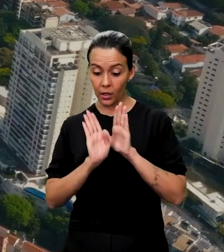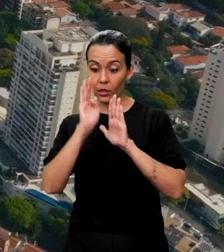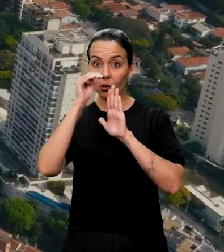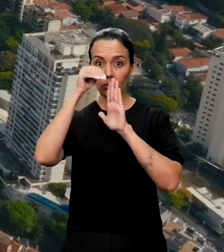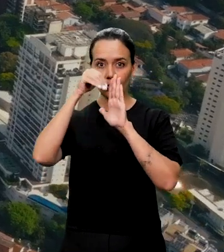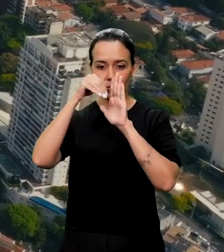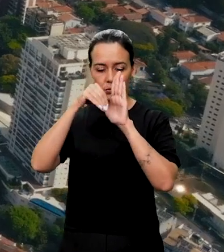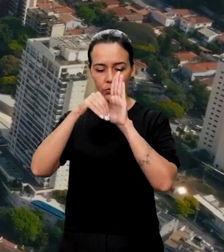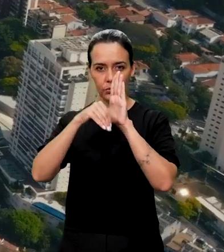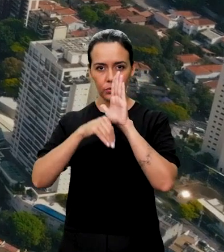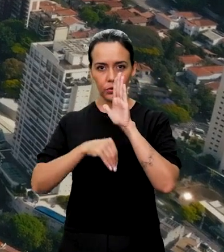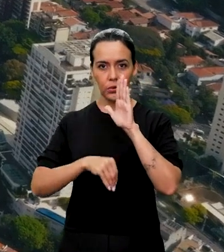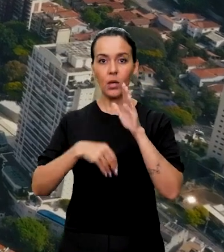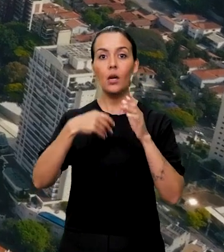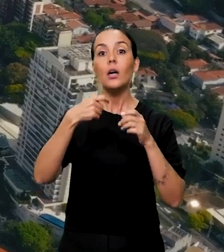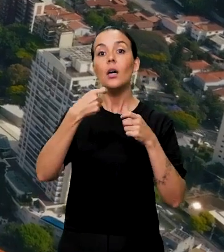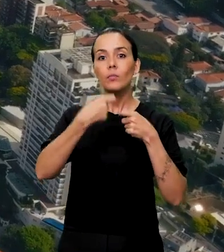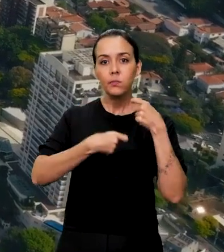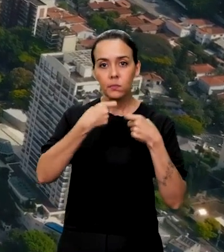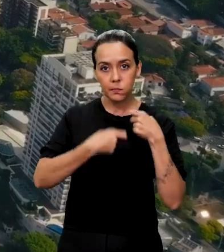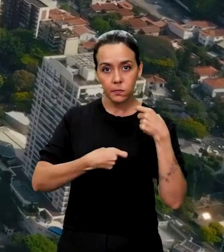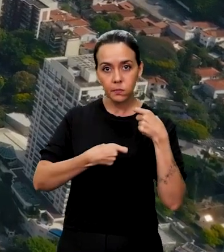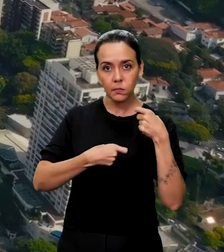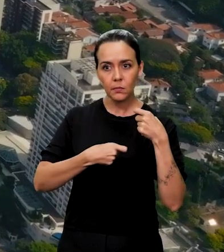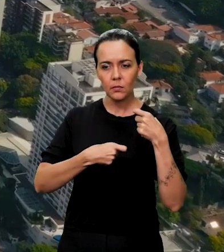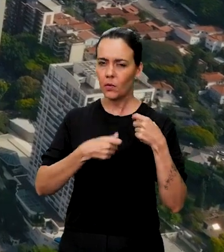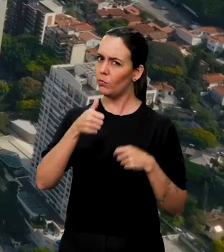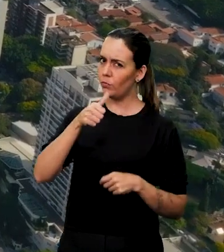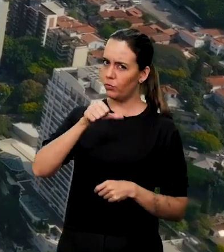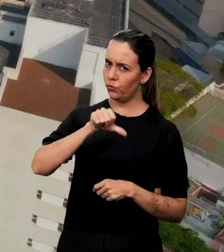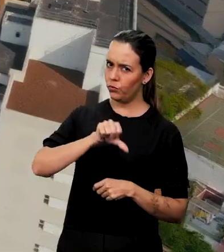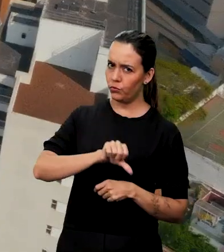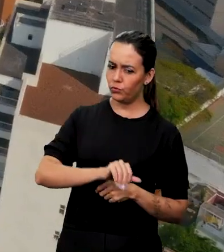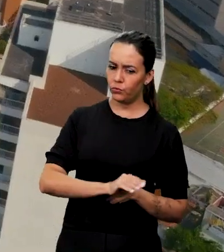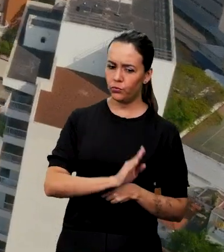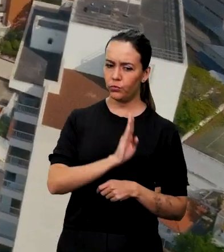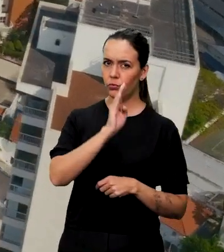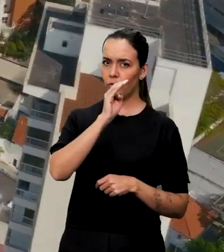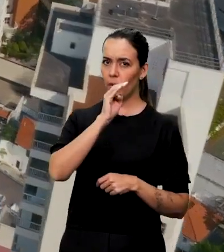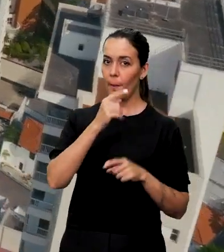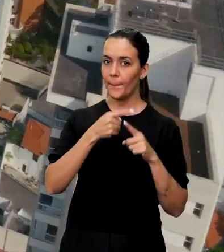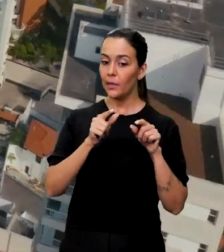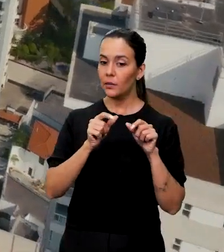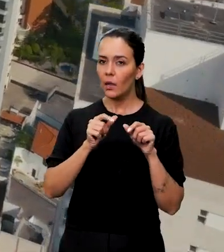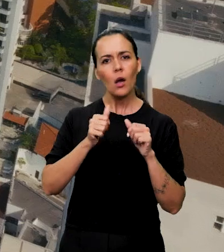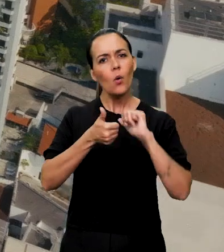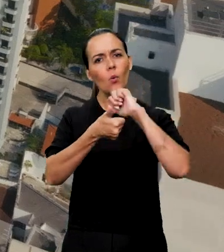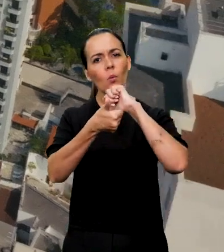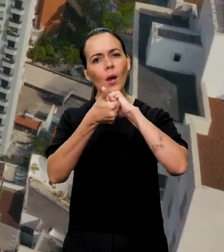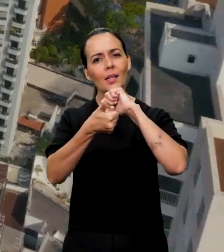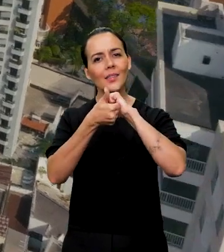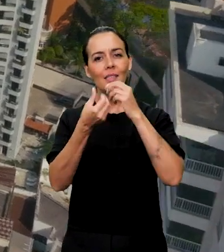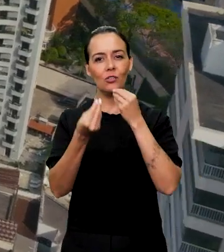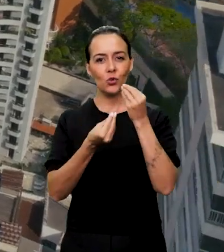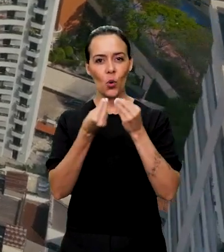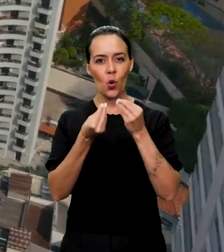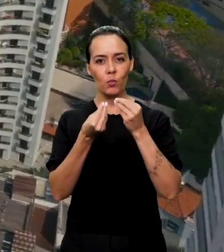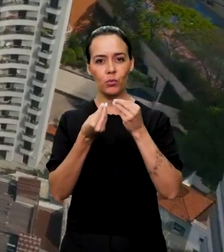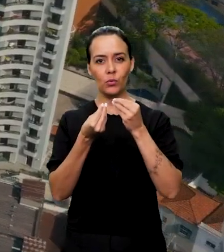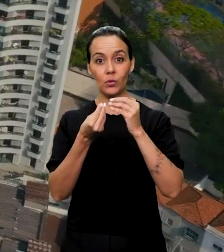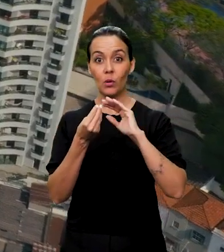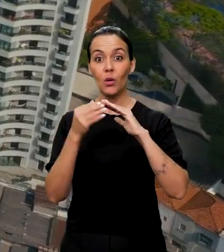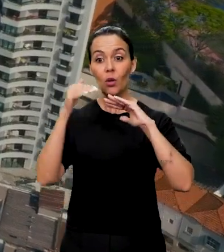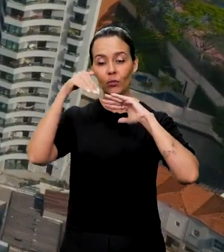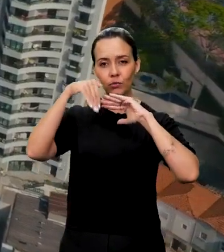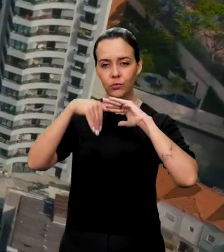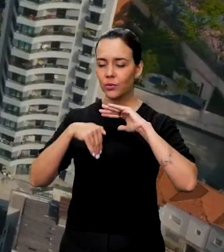atividade sexual, de uma certa forma, a qualidade dessa sexualidade é muito melhor na